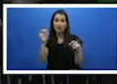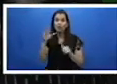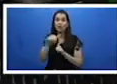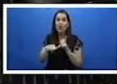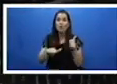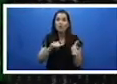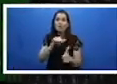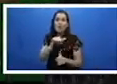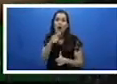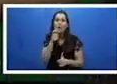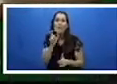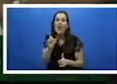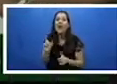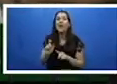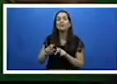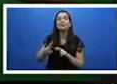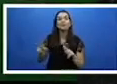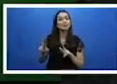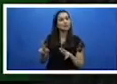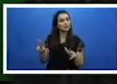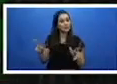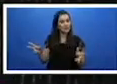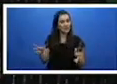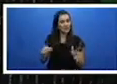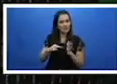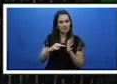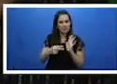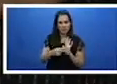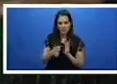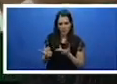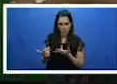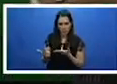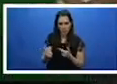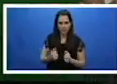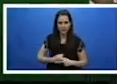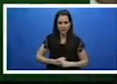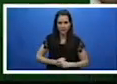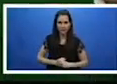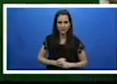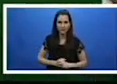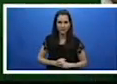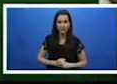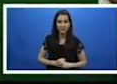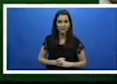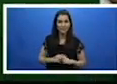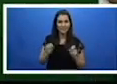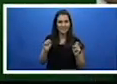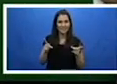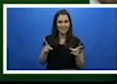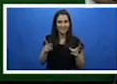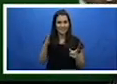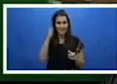com palavrinhas diferentes, mas com o mesmo sentido. Ok?